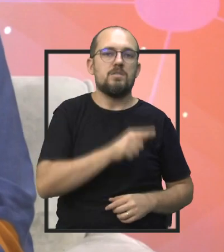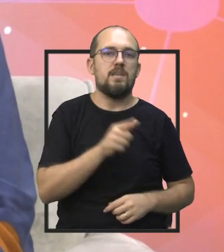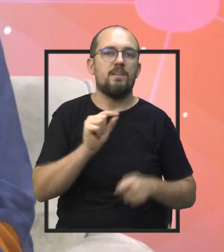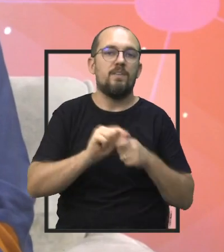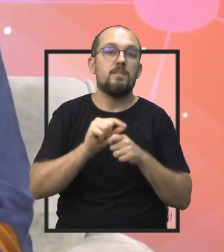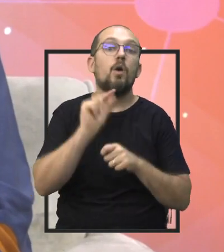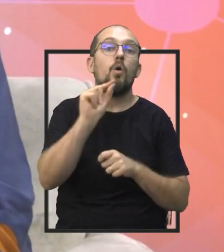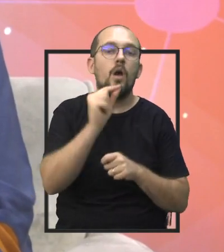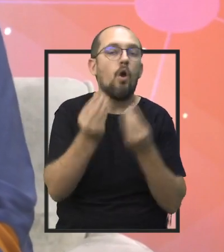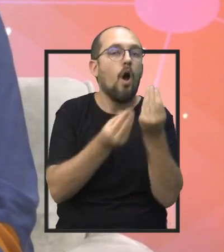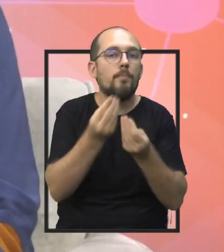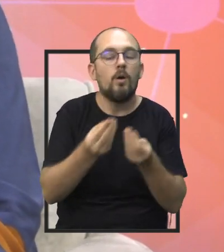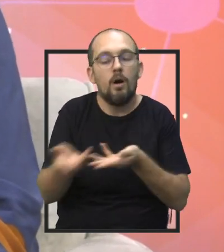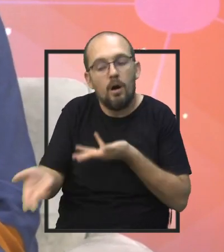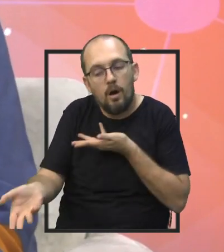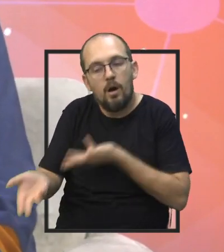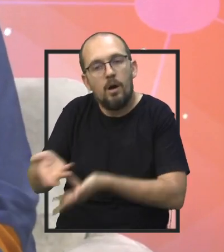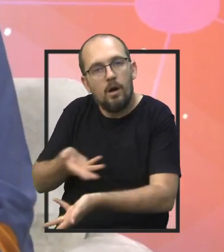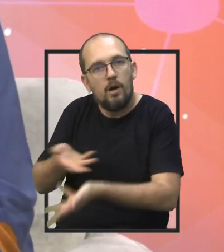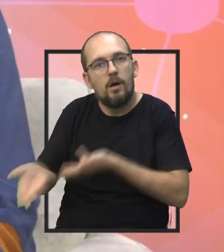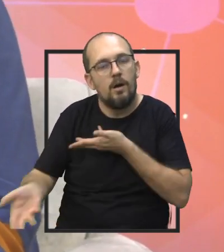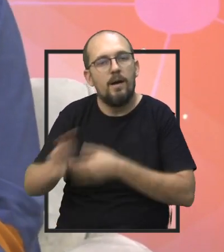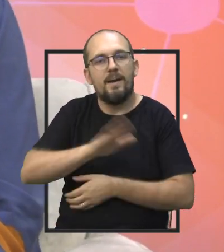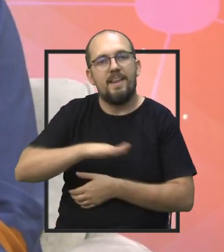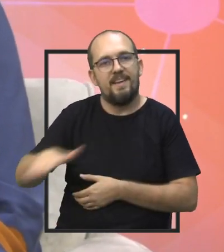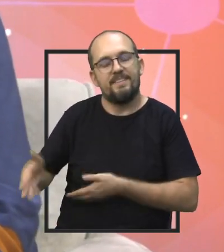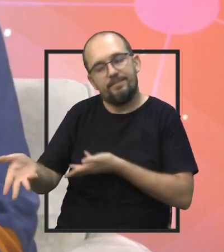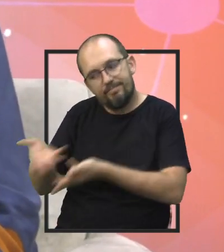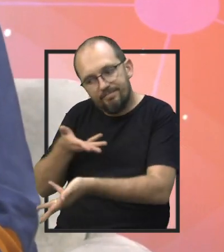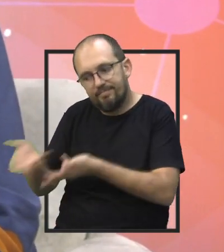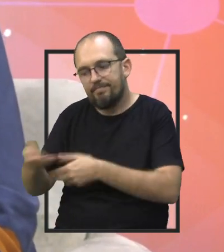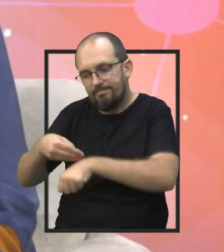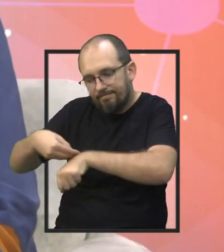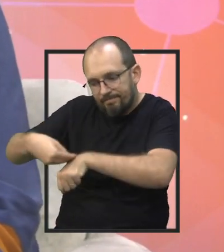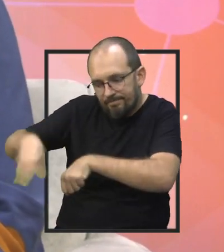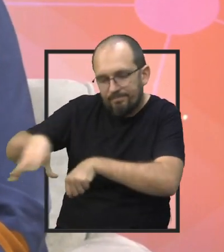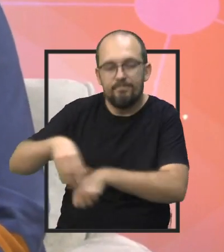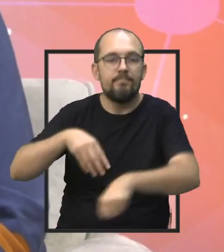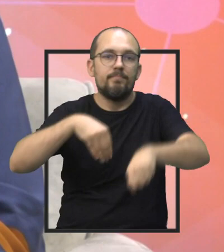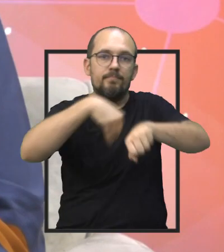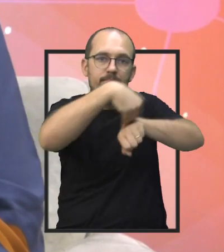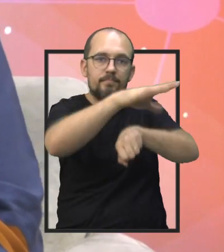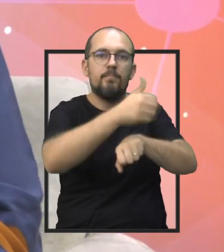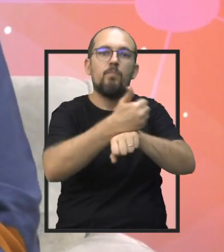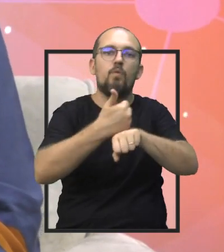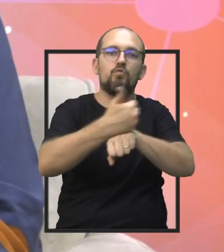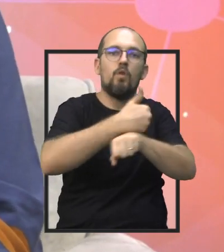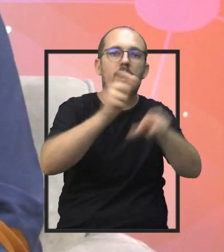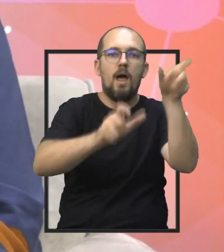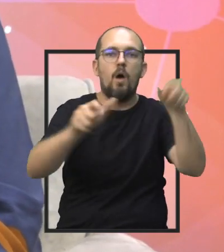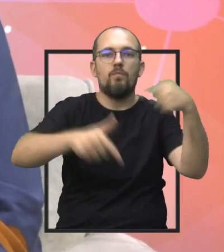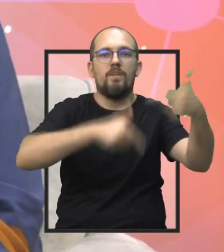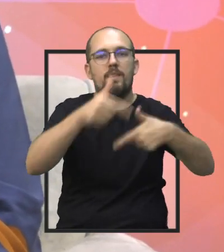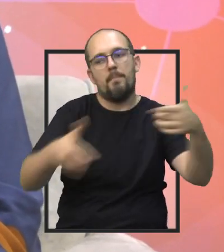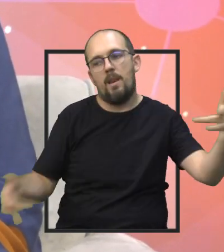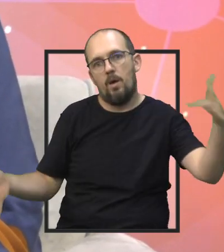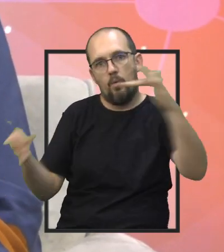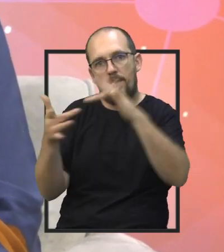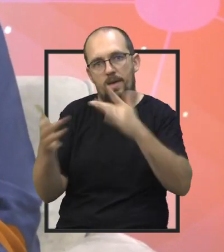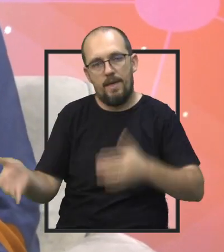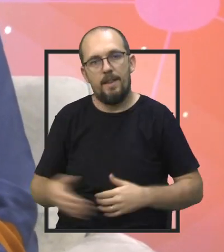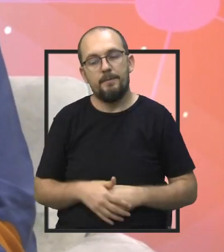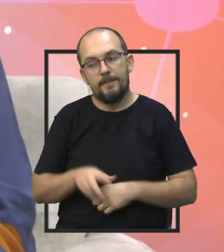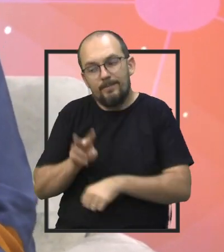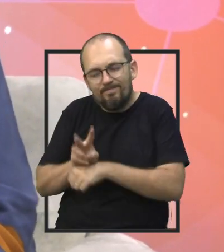isso dando voz a essa criança, protegendo essa criança, capacitando os profissionais que vão atuar com essa criança,